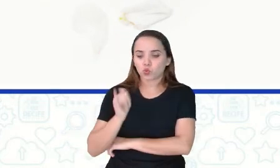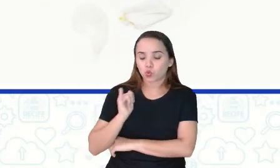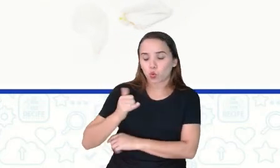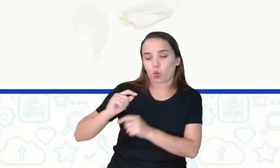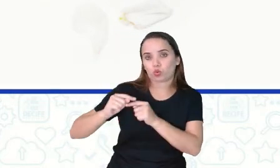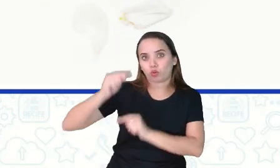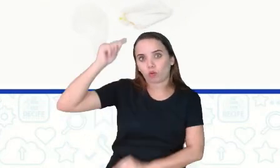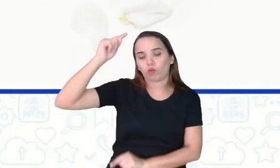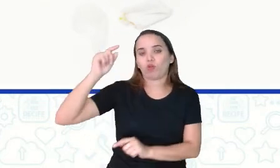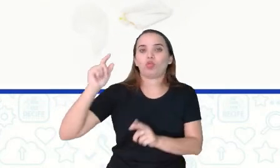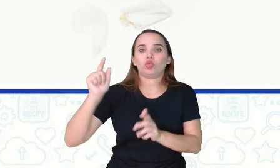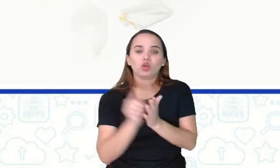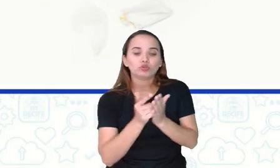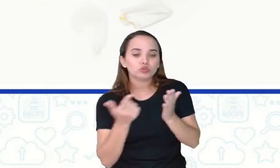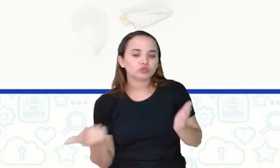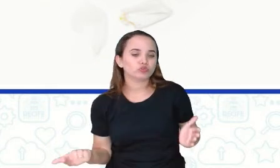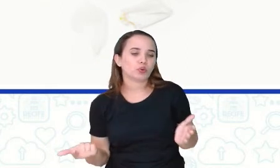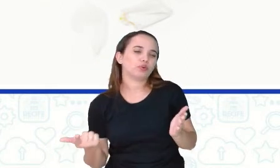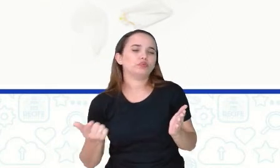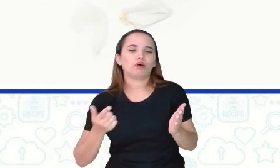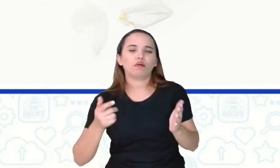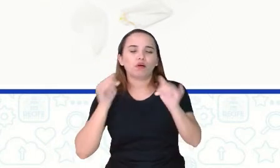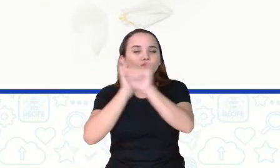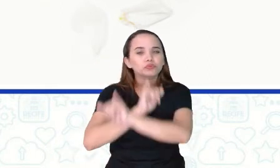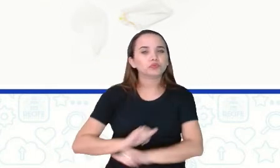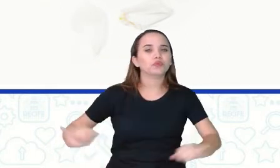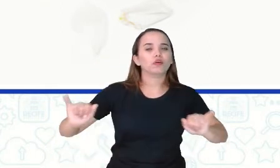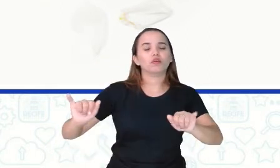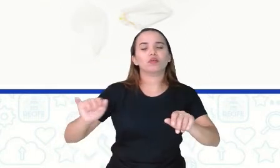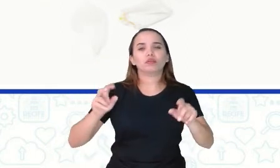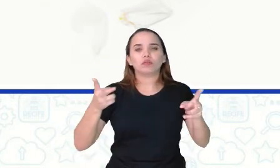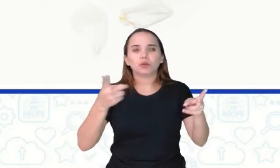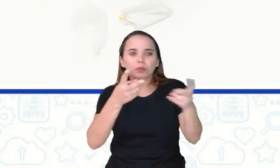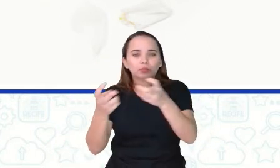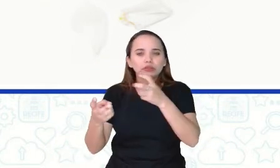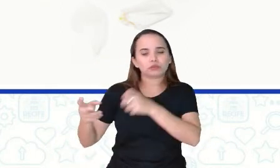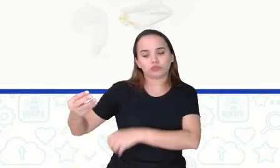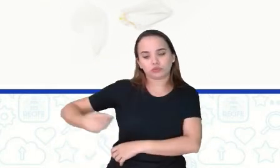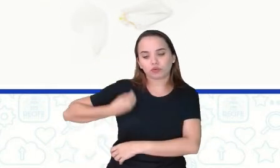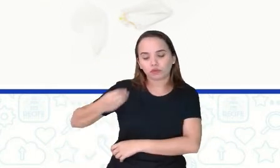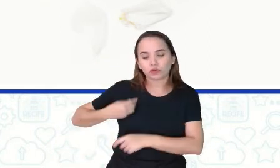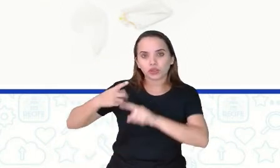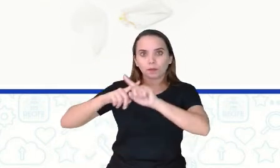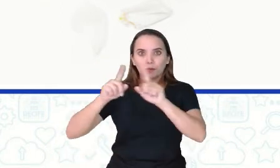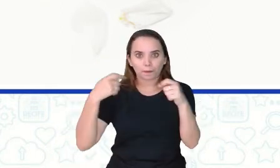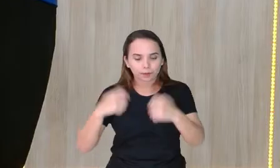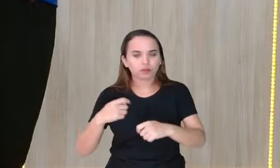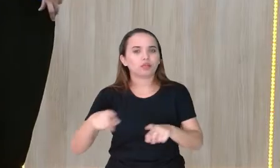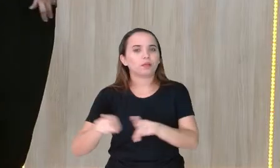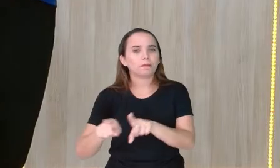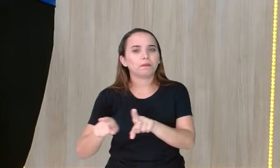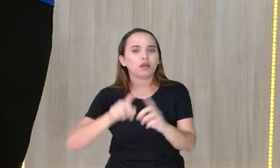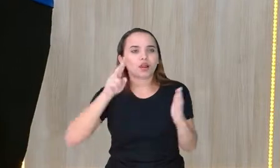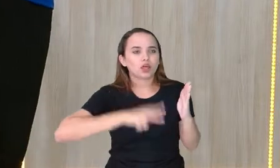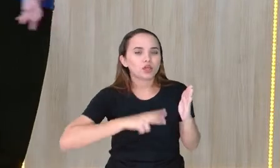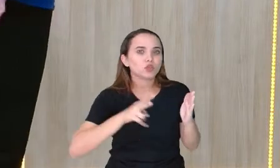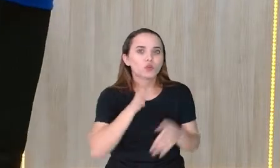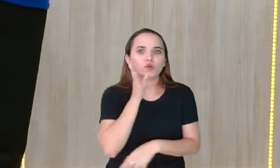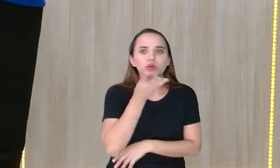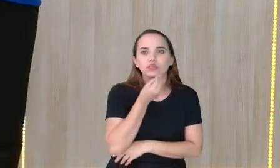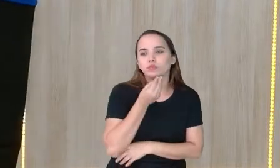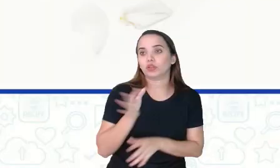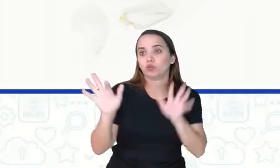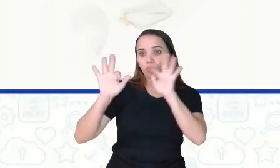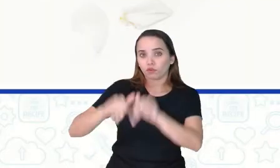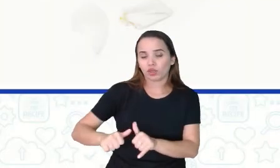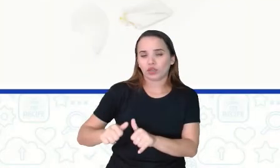notícias de jornal, observação da própria vida, mas, sobretudo, a leitura e o conhecimento. Para finalizar, faça